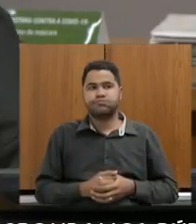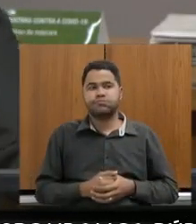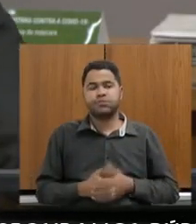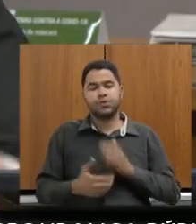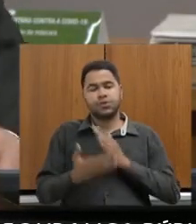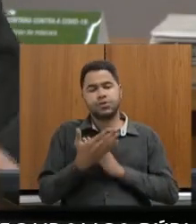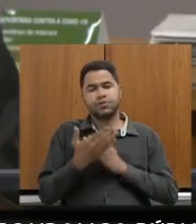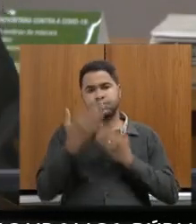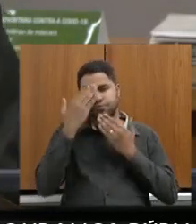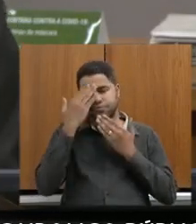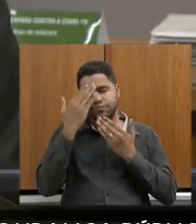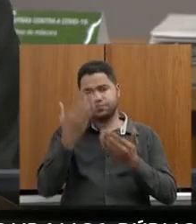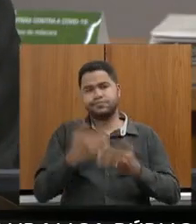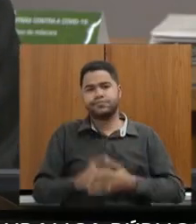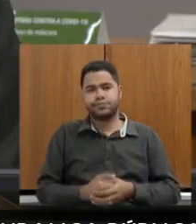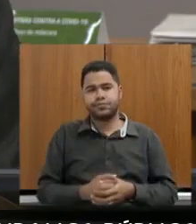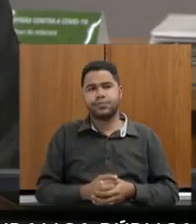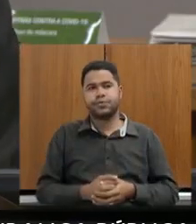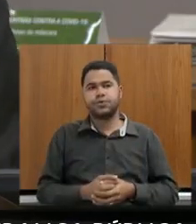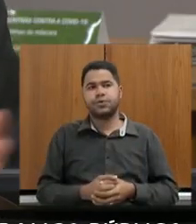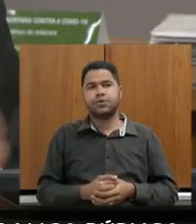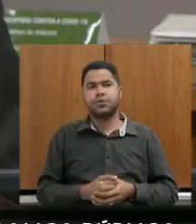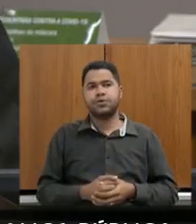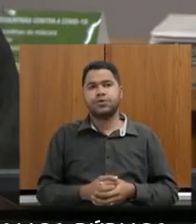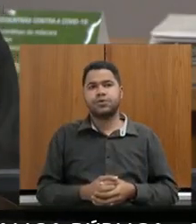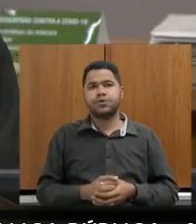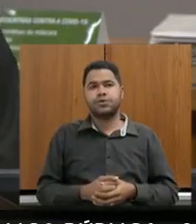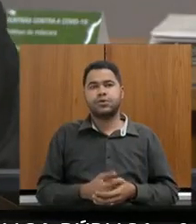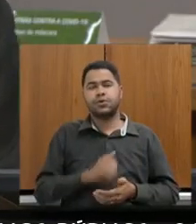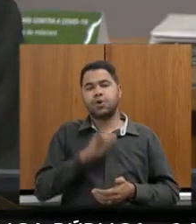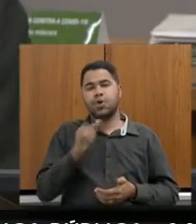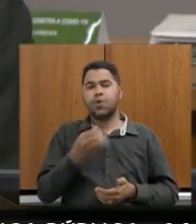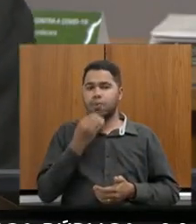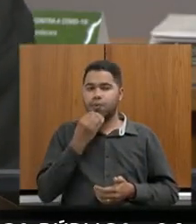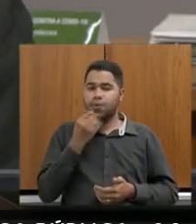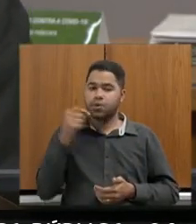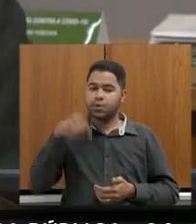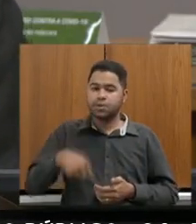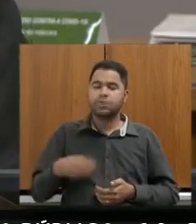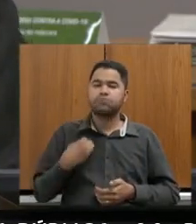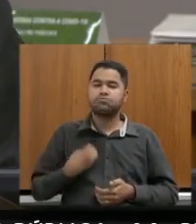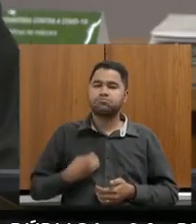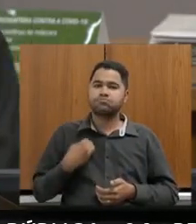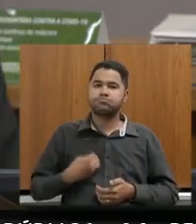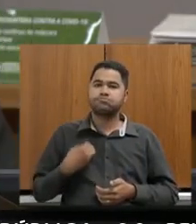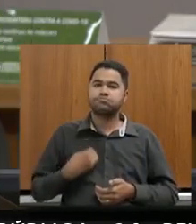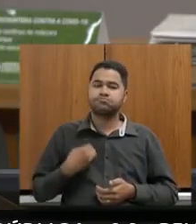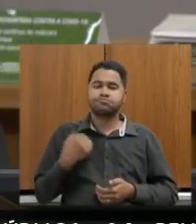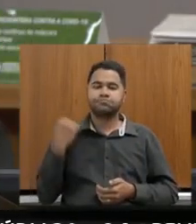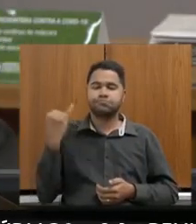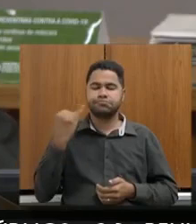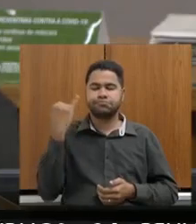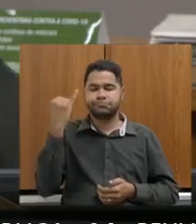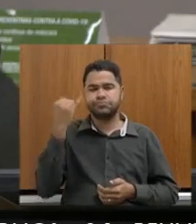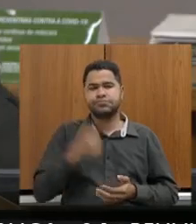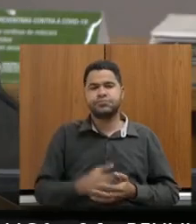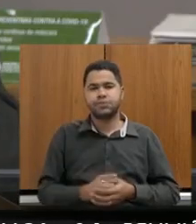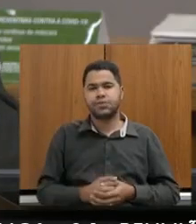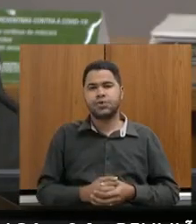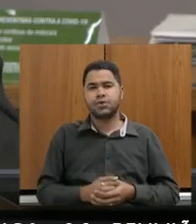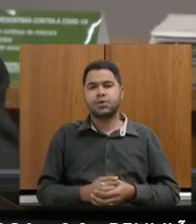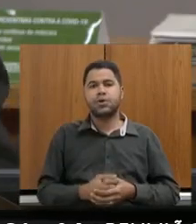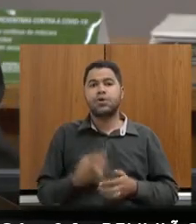aí então muito obrigado e esta oportunidade de a tela valiosíssima porque